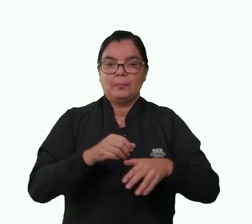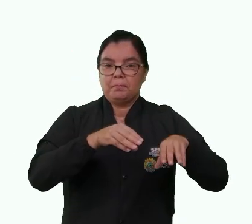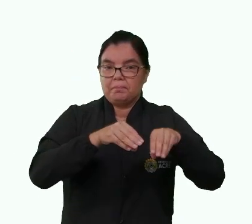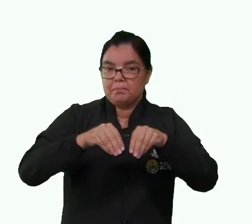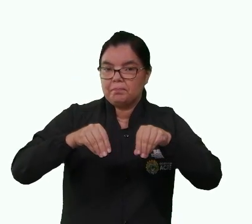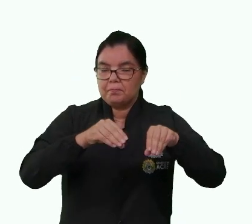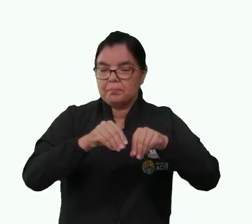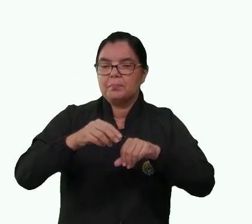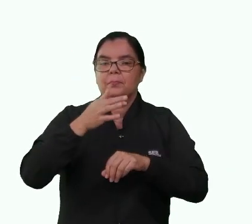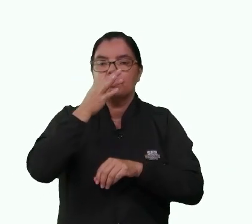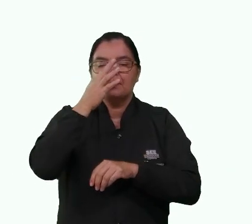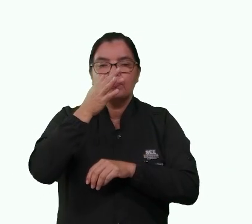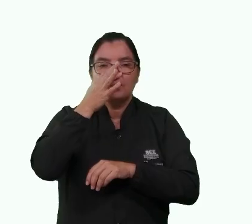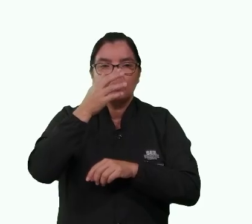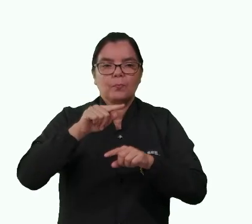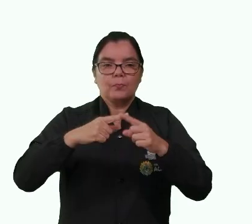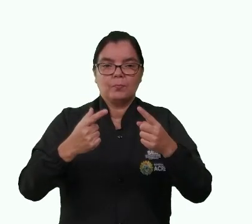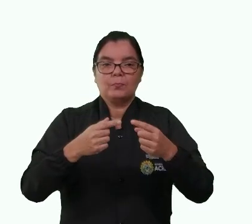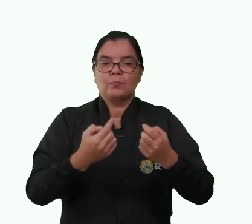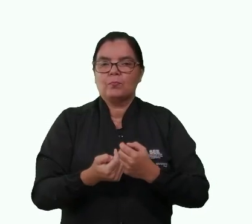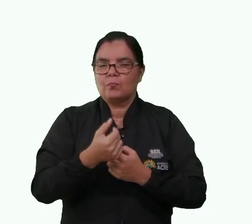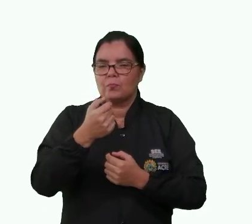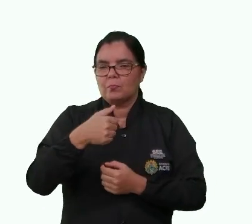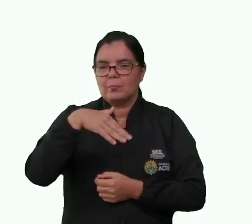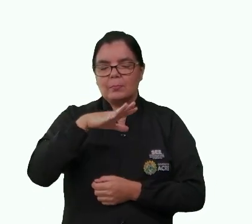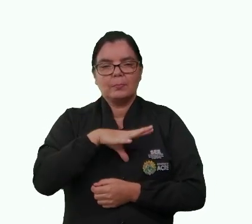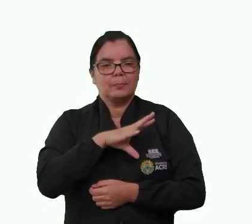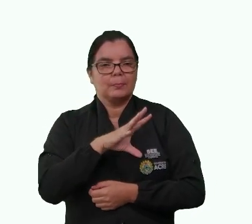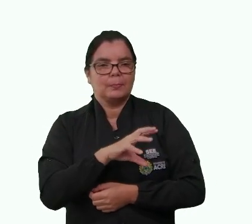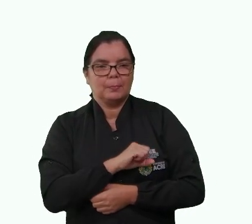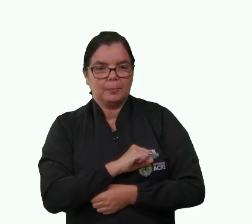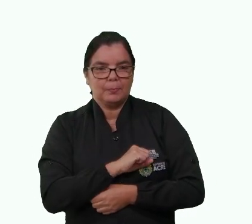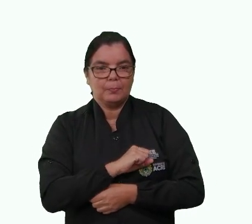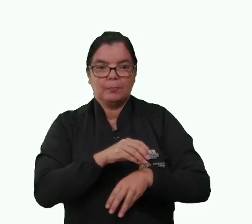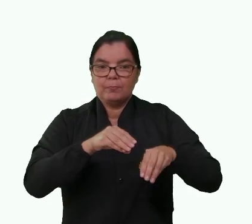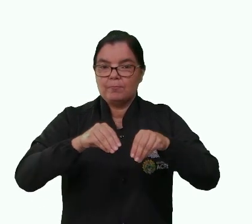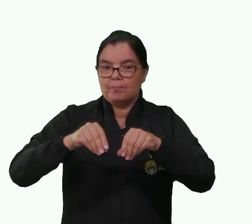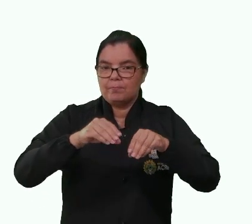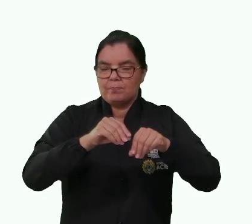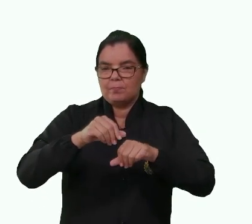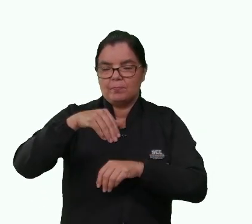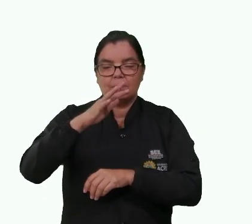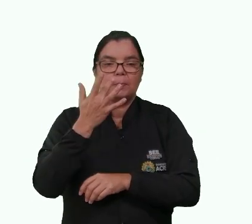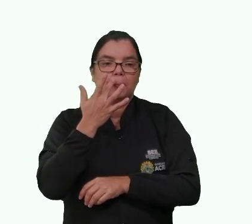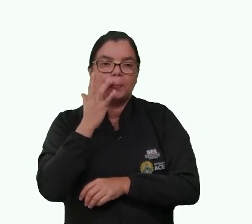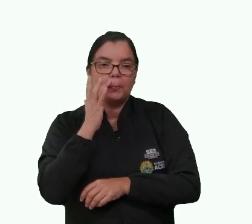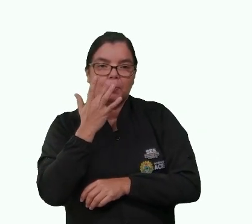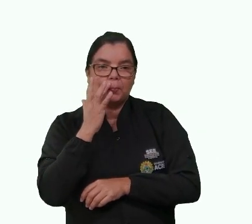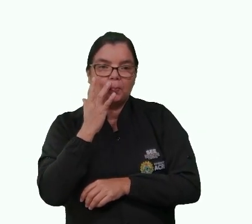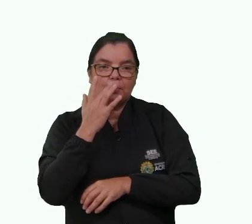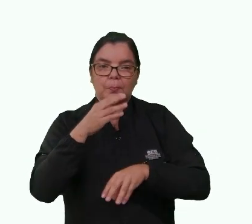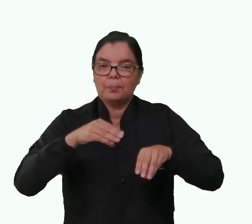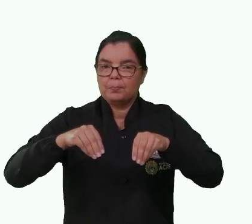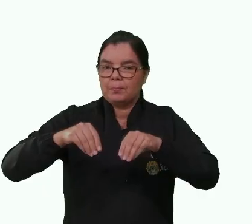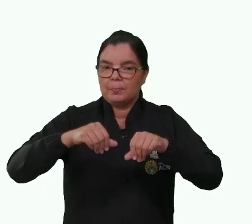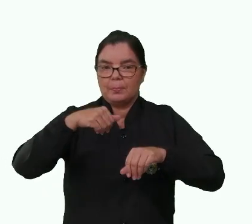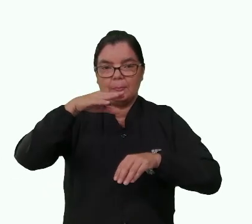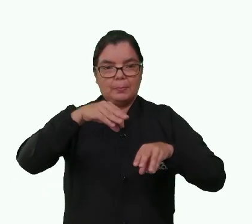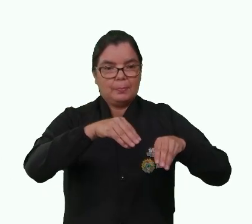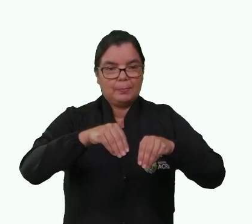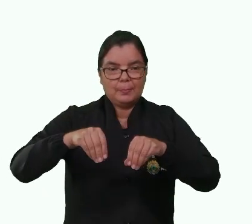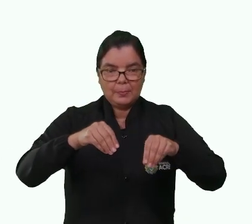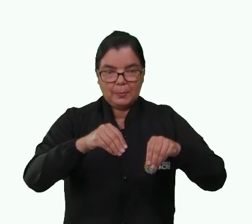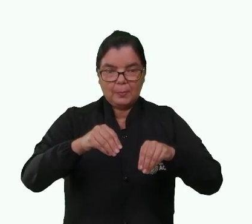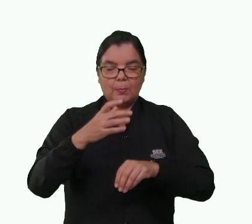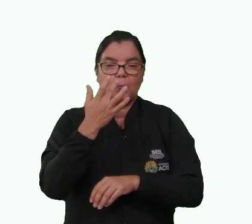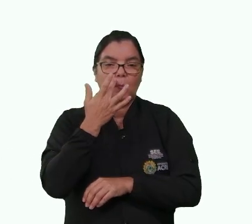lá. Minha terra tem mais rosas e quase que mais amores. Minha terra tem mais ouro. Minha terra